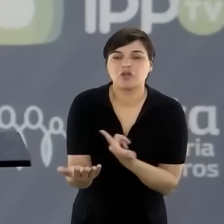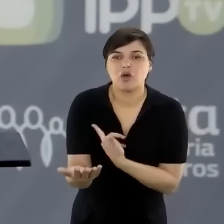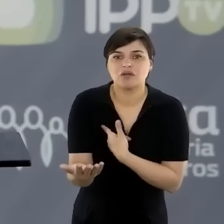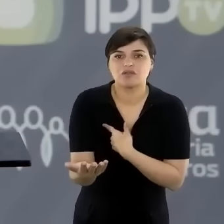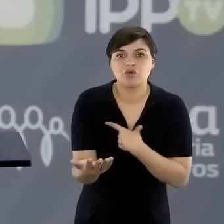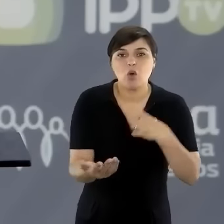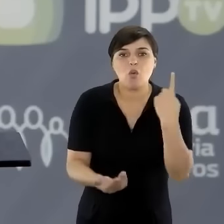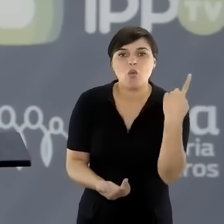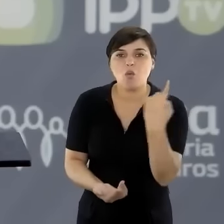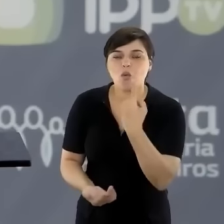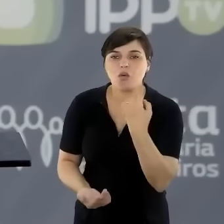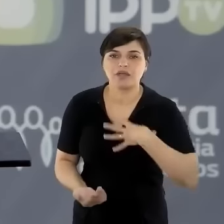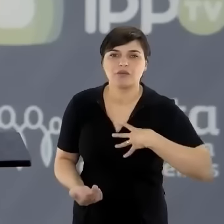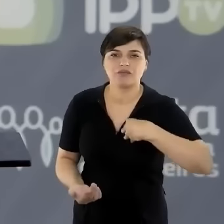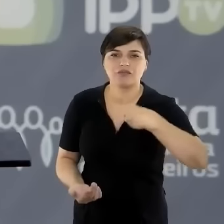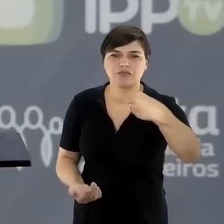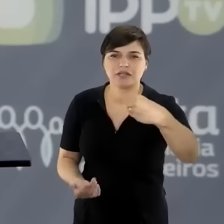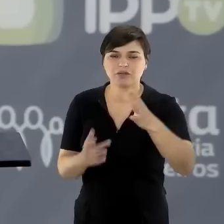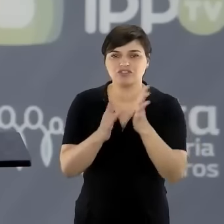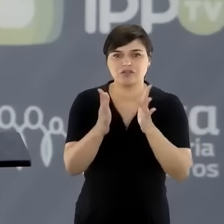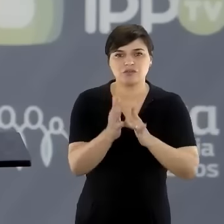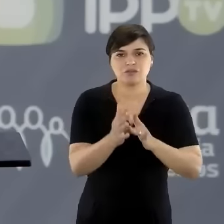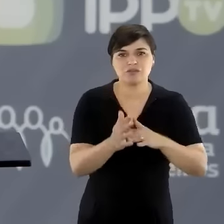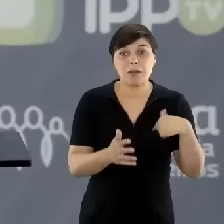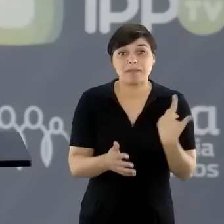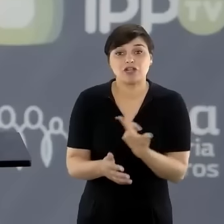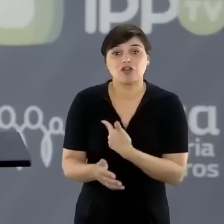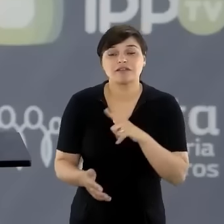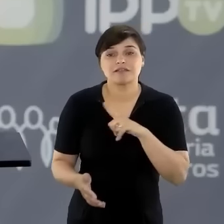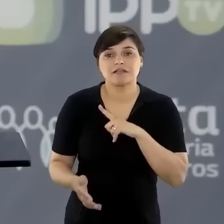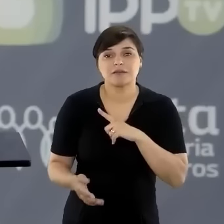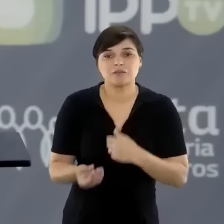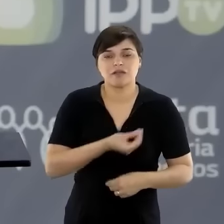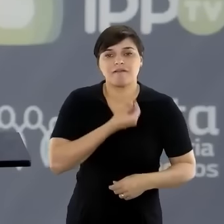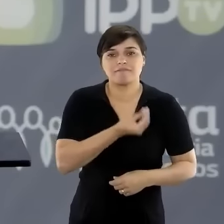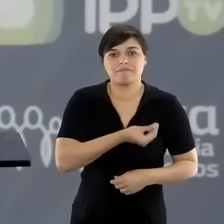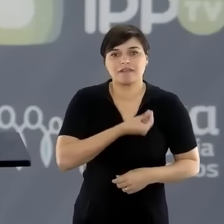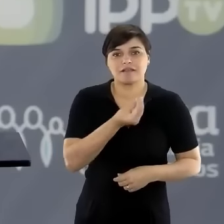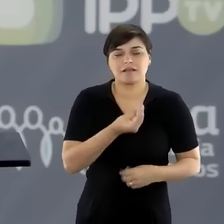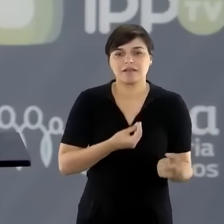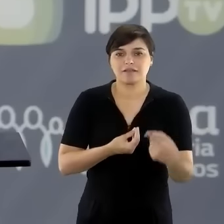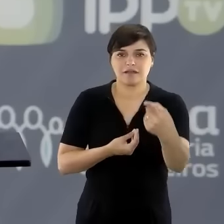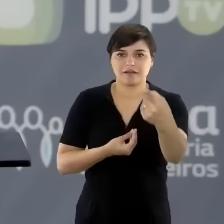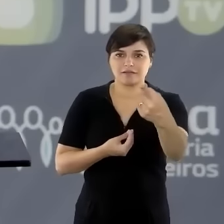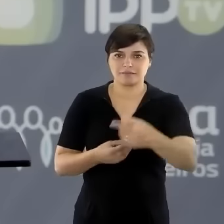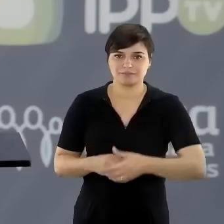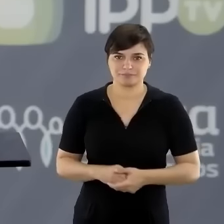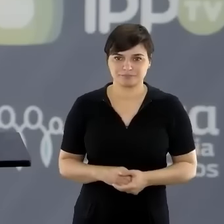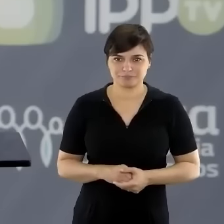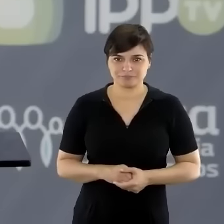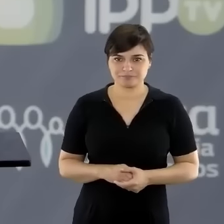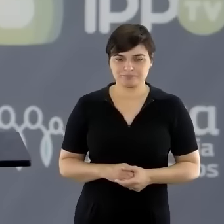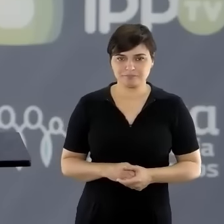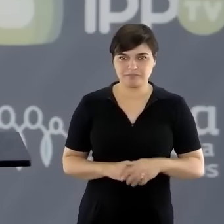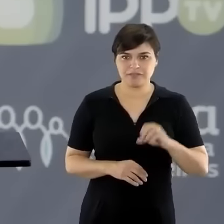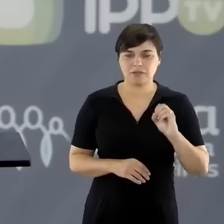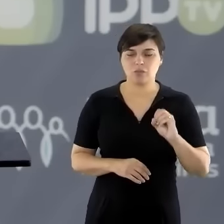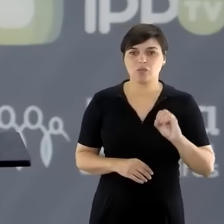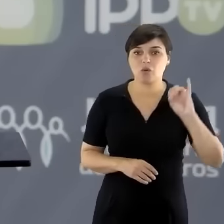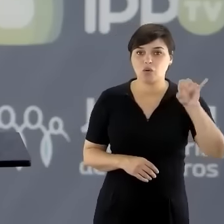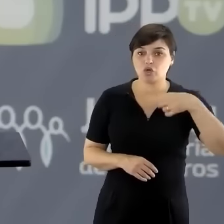não pereça mas tenha a vida eterna finalmente sétima e última lição Jonas o